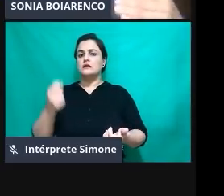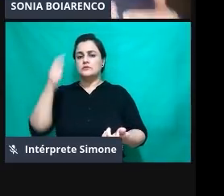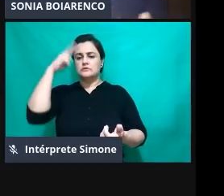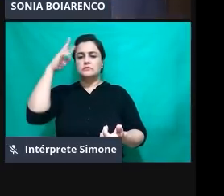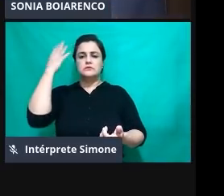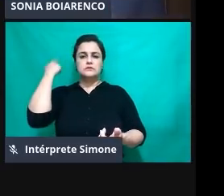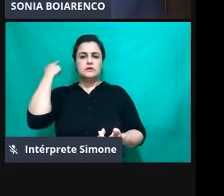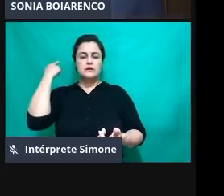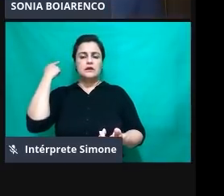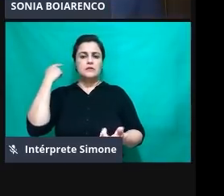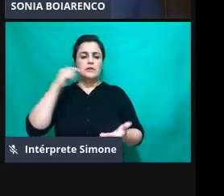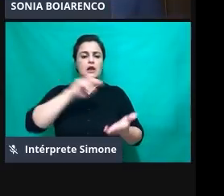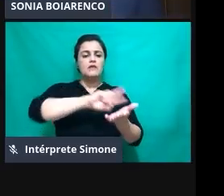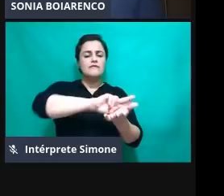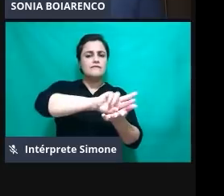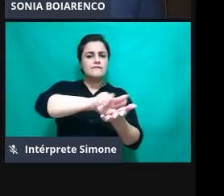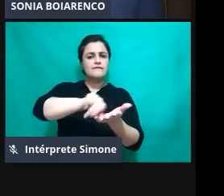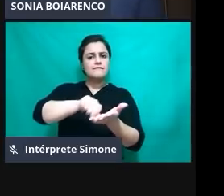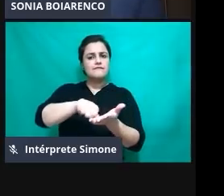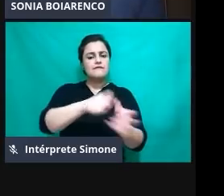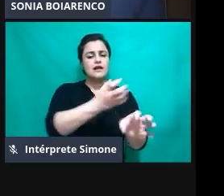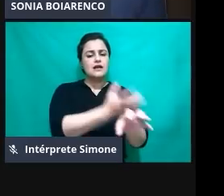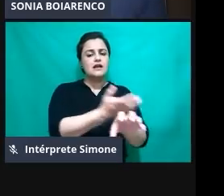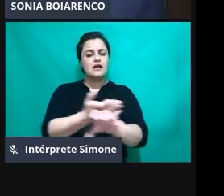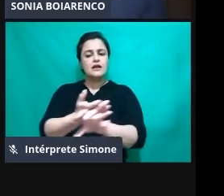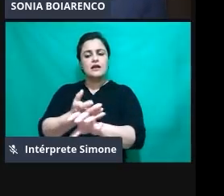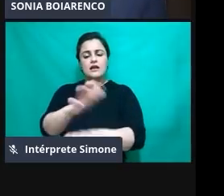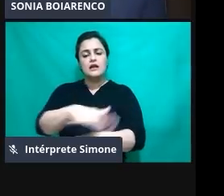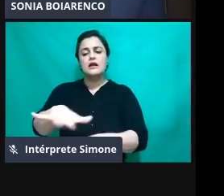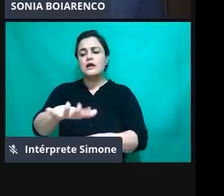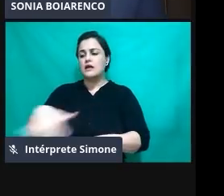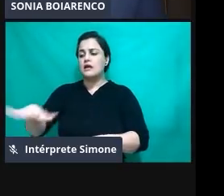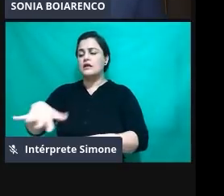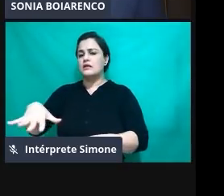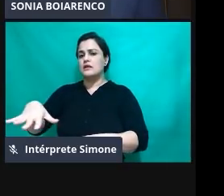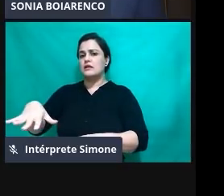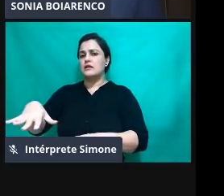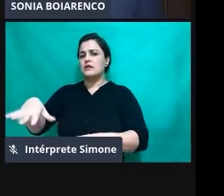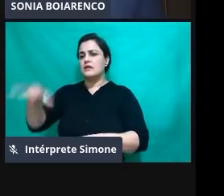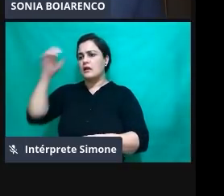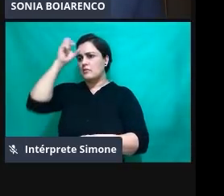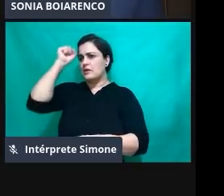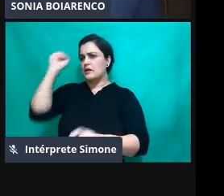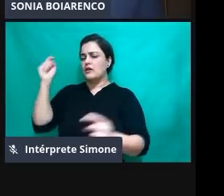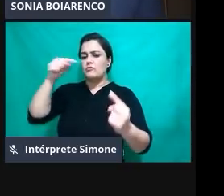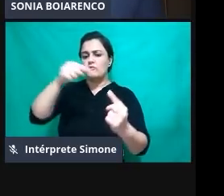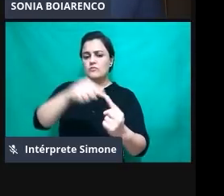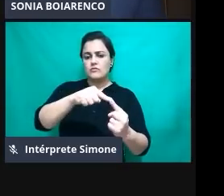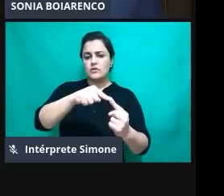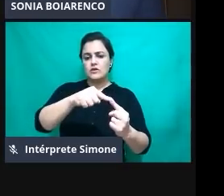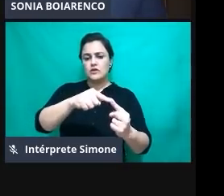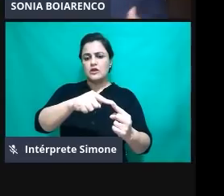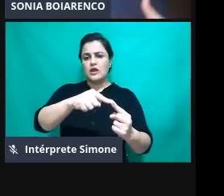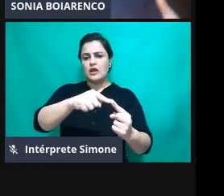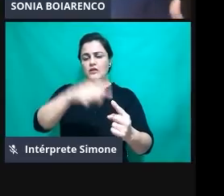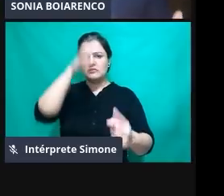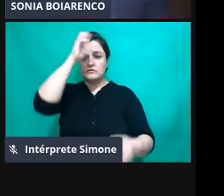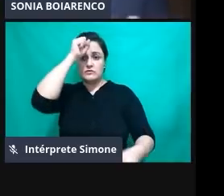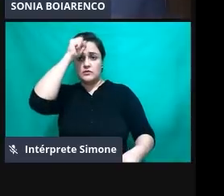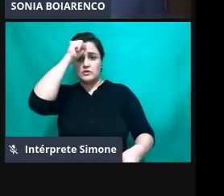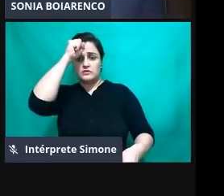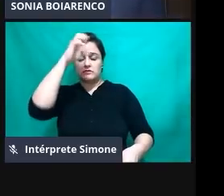e as outras áreas têm em comum com ela, né? Os objetos de conhecimento, né?